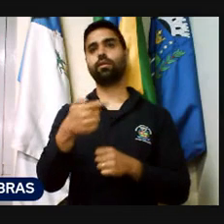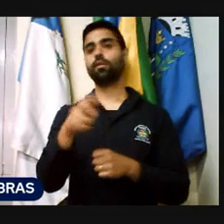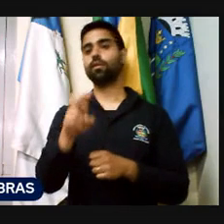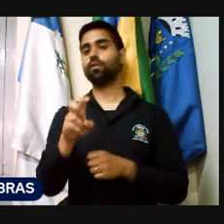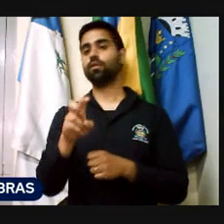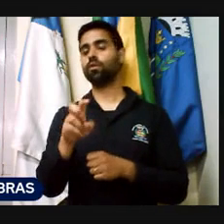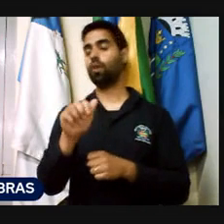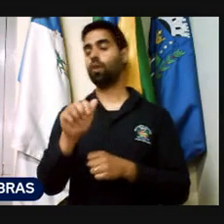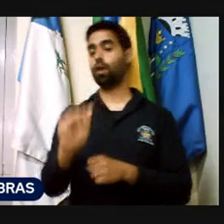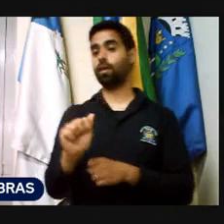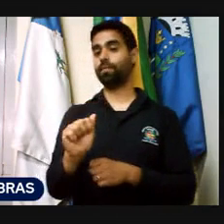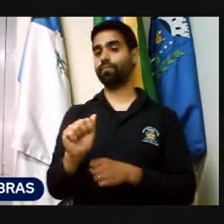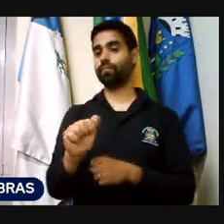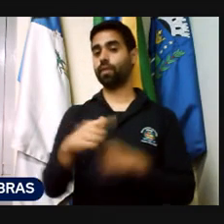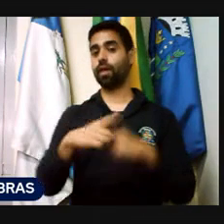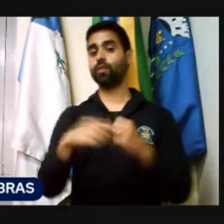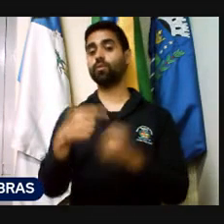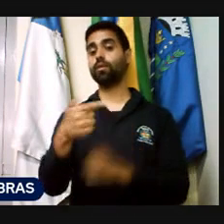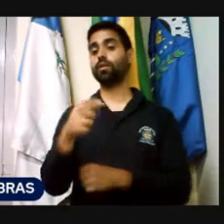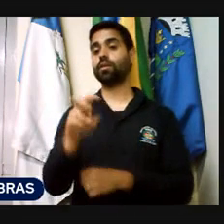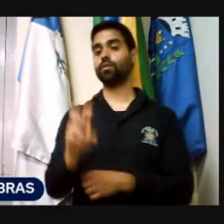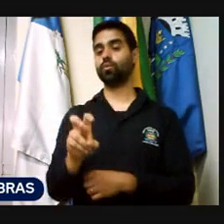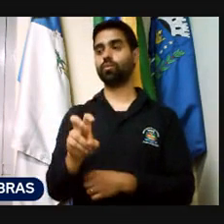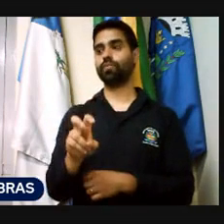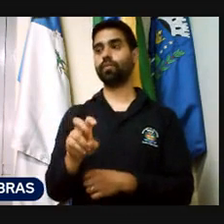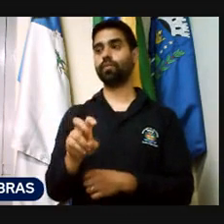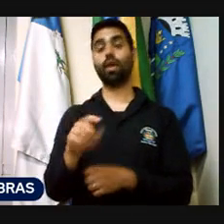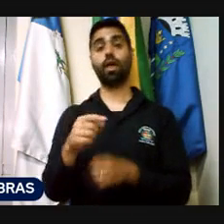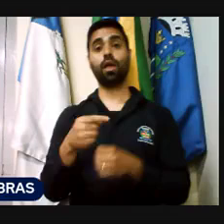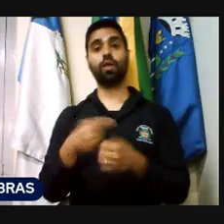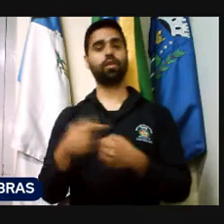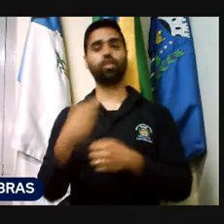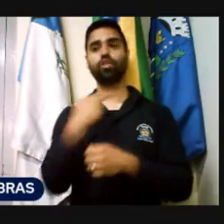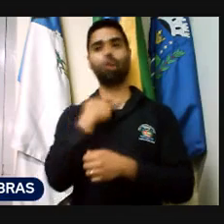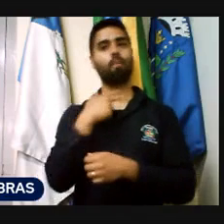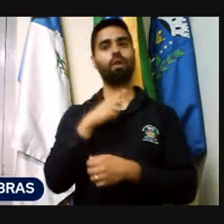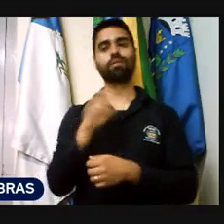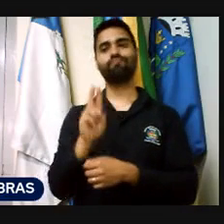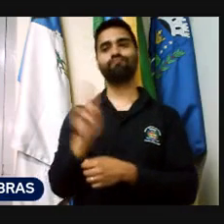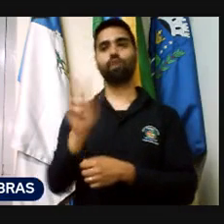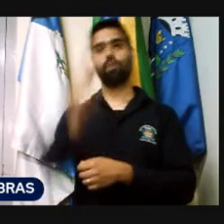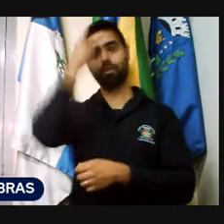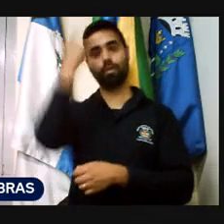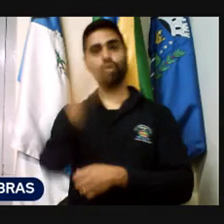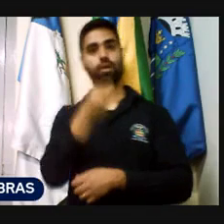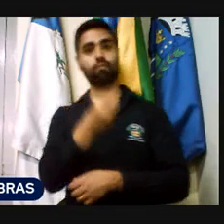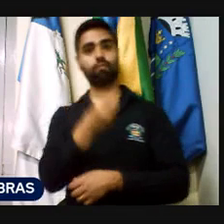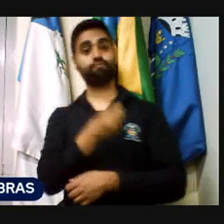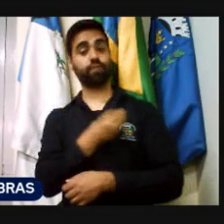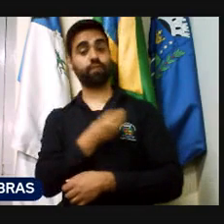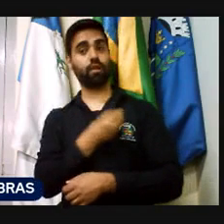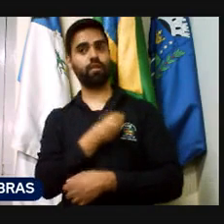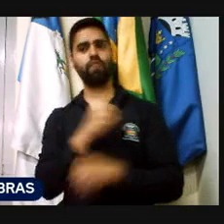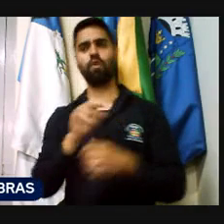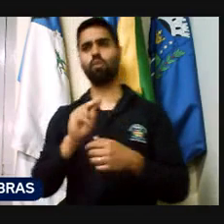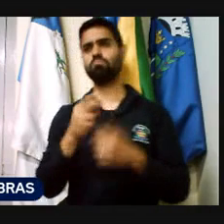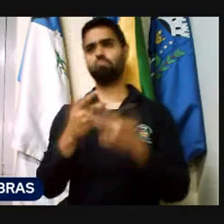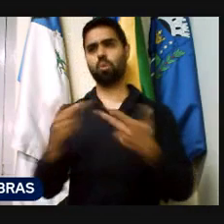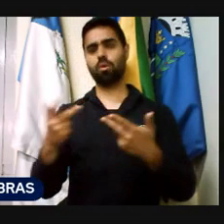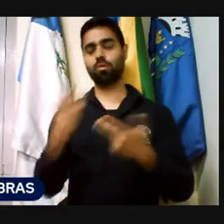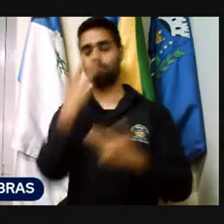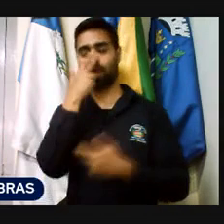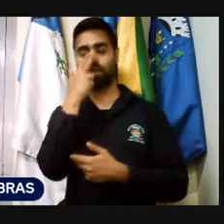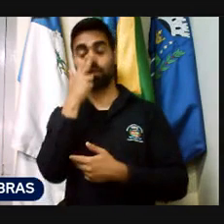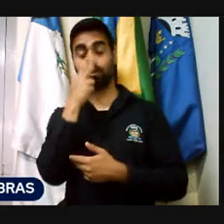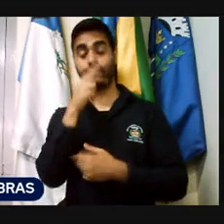LOA. Artigo 185. O município não poderá dar nome de pessoas vivas a bens e serviços públicos de qualquer natureza.